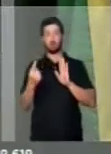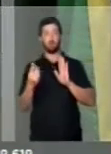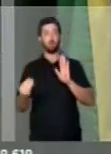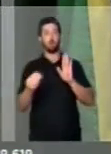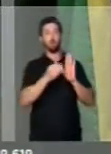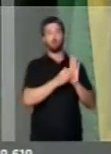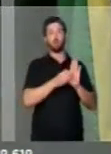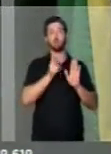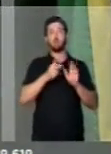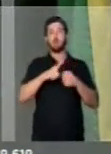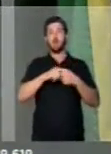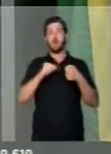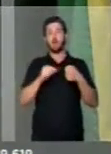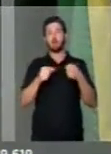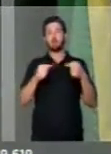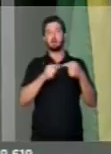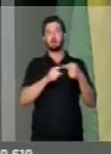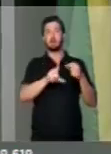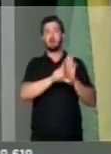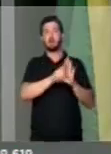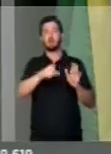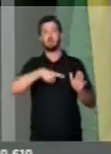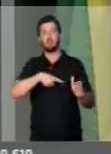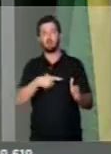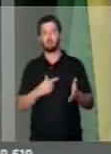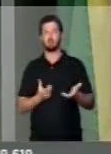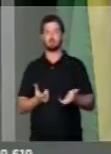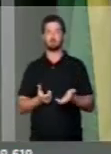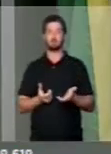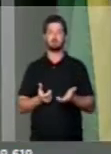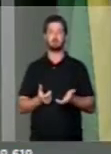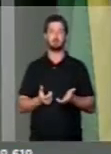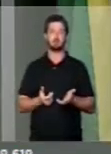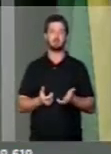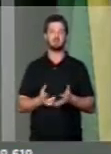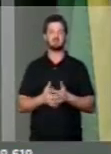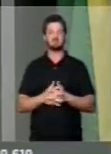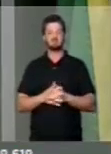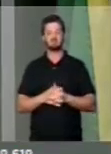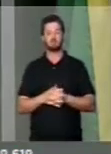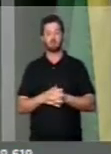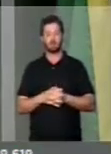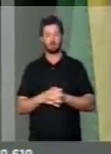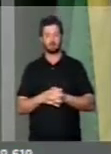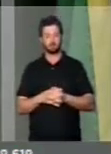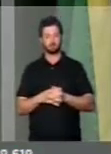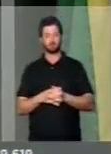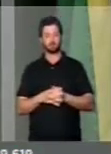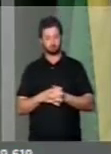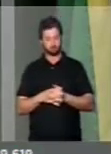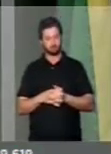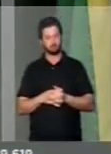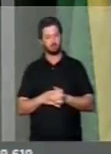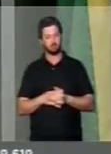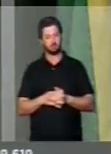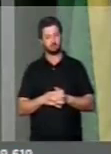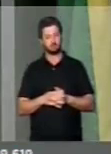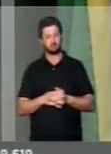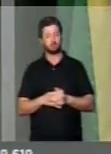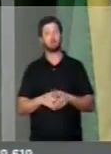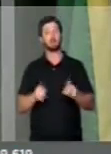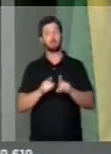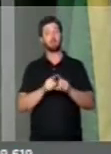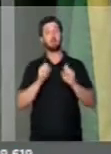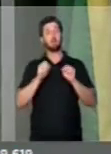no mesmo artigo que aqueles bens adquiridos por meios lícitos possam